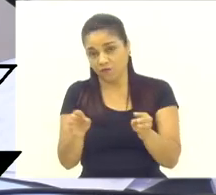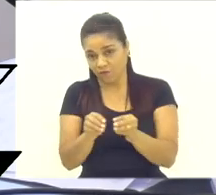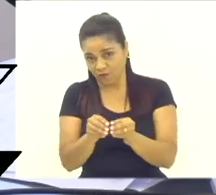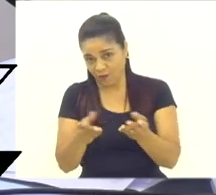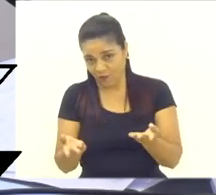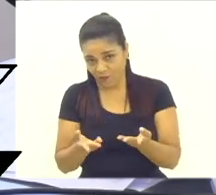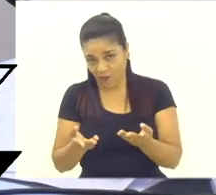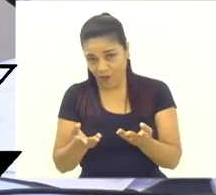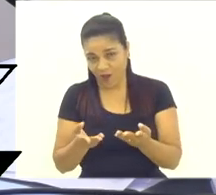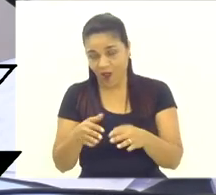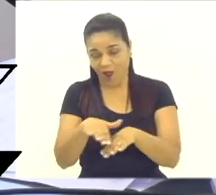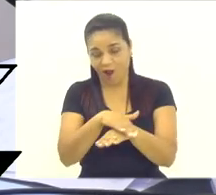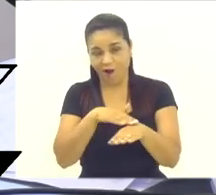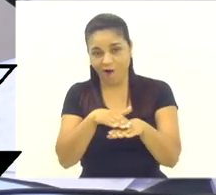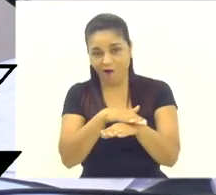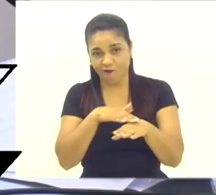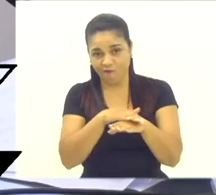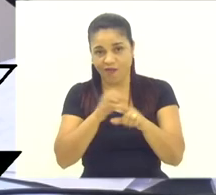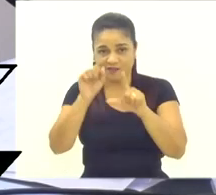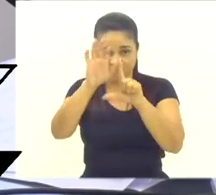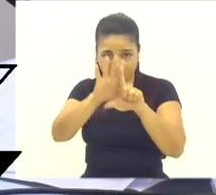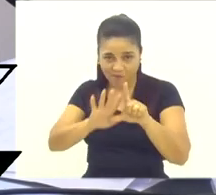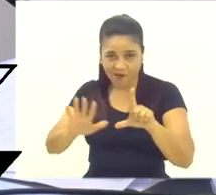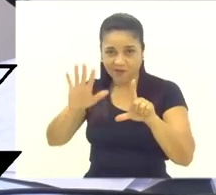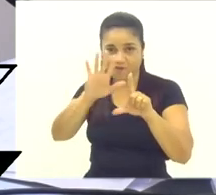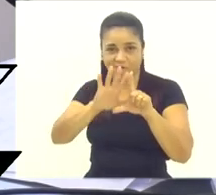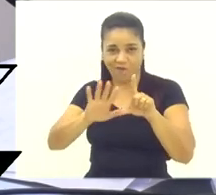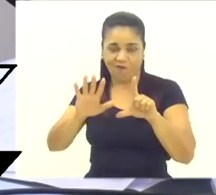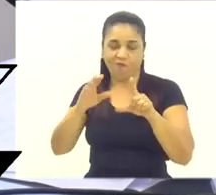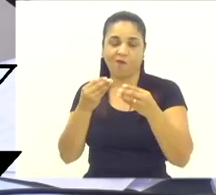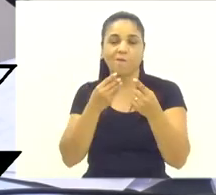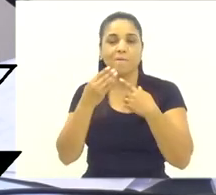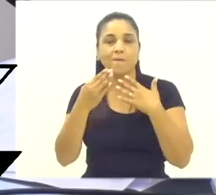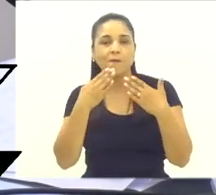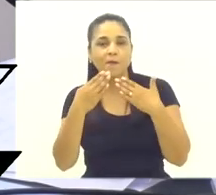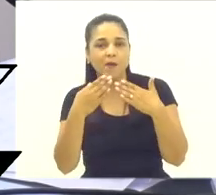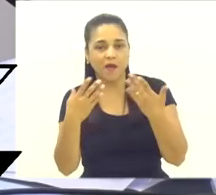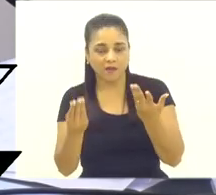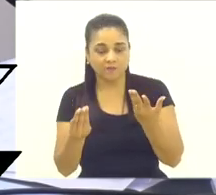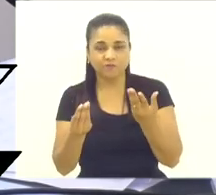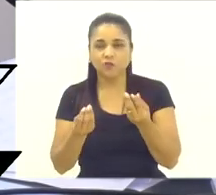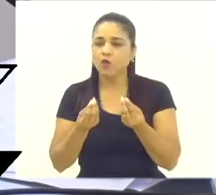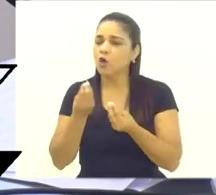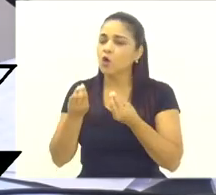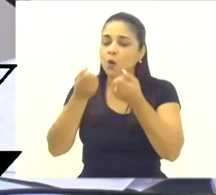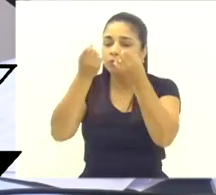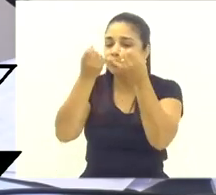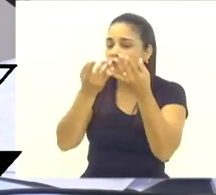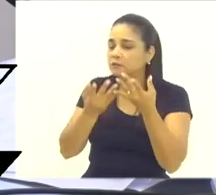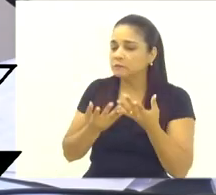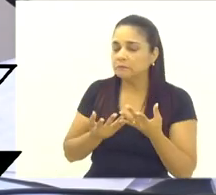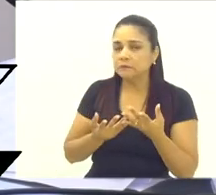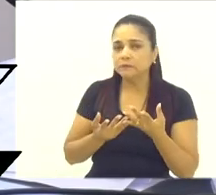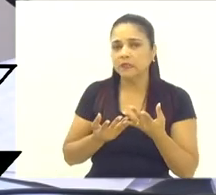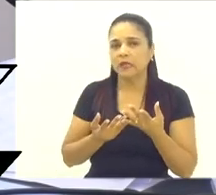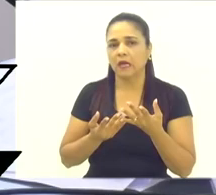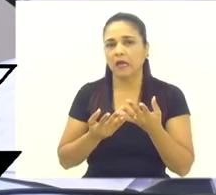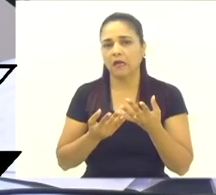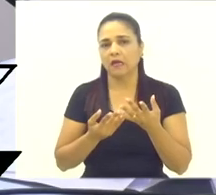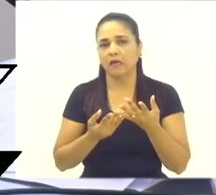a conversa com as plataformas Mas se a senhora pudesse discorrer ou listar